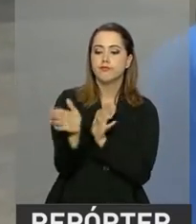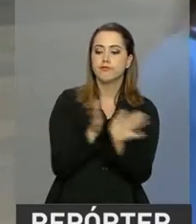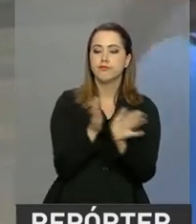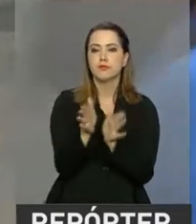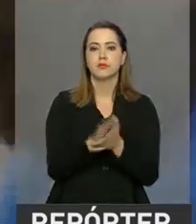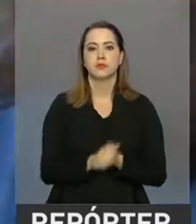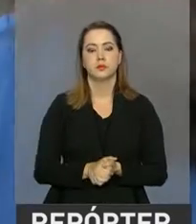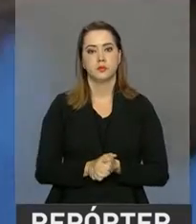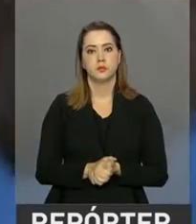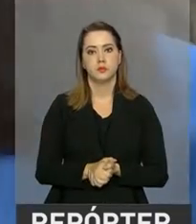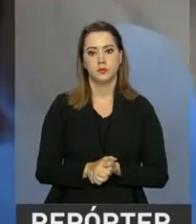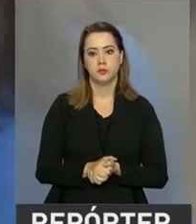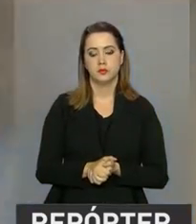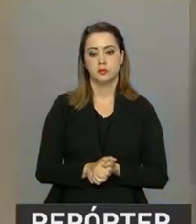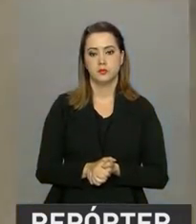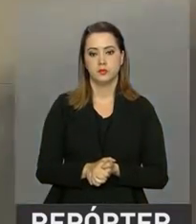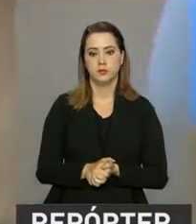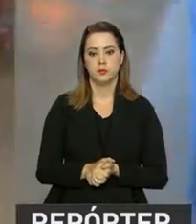comigo?